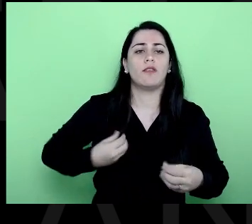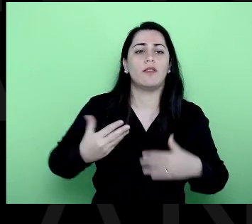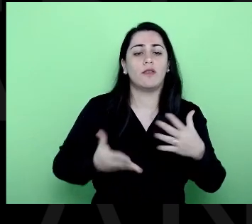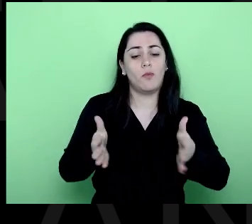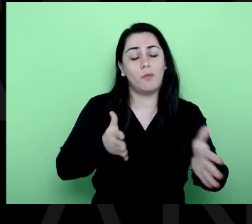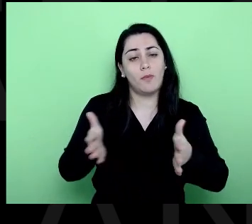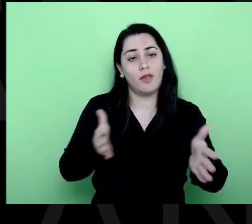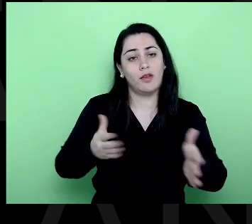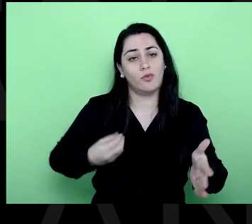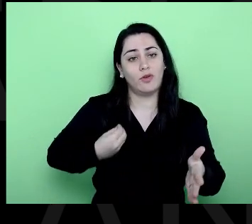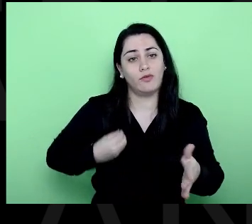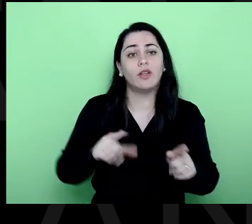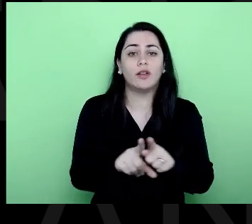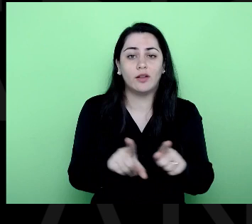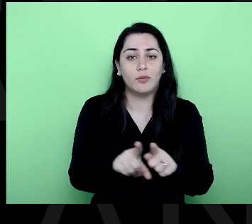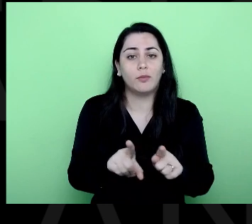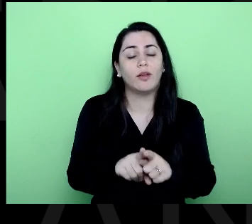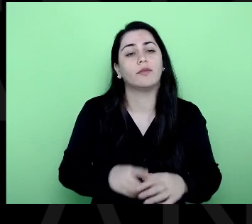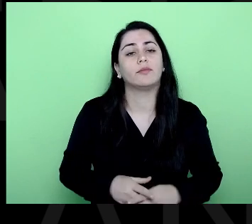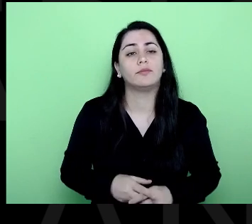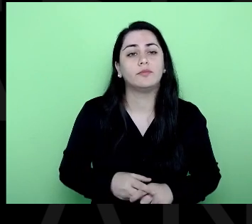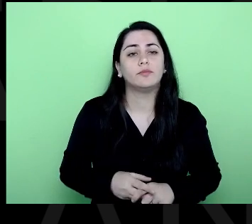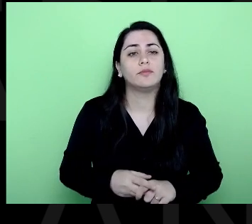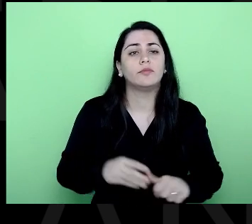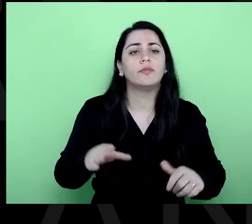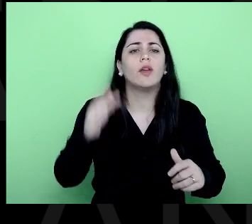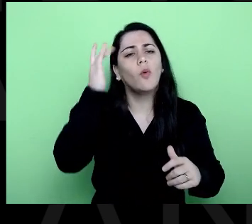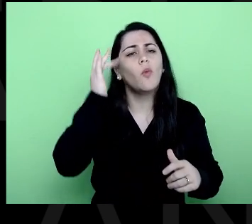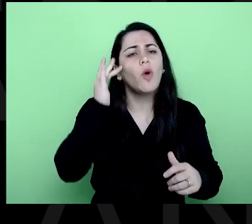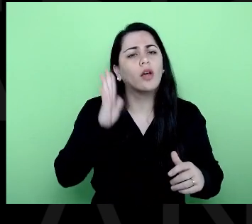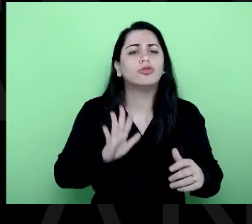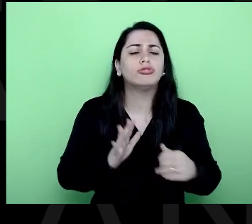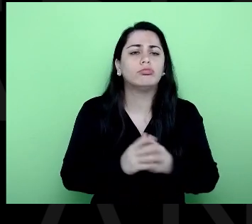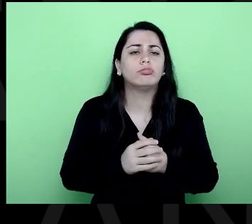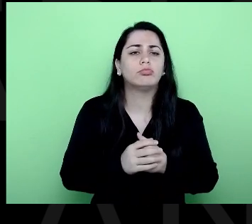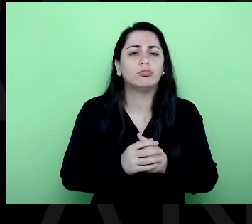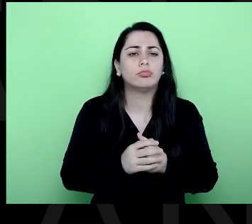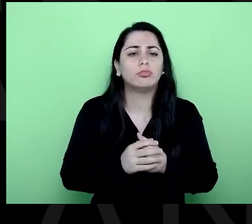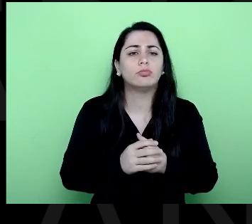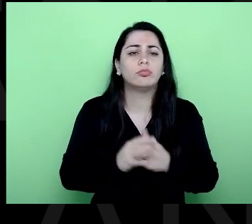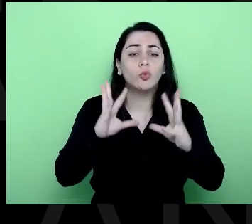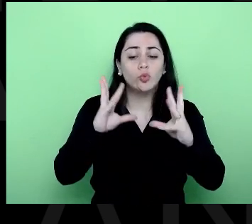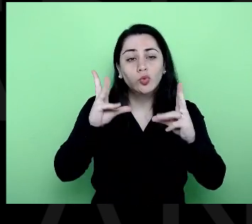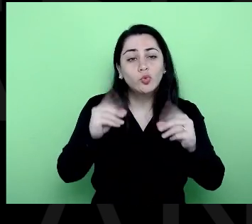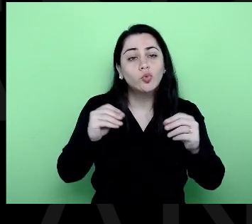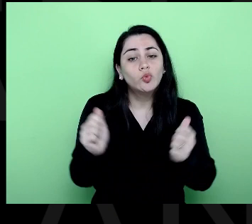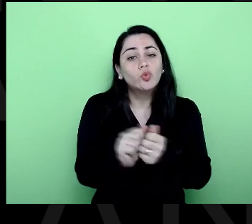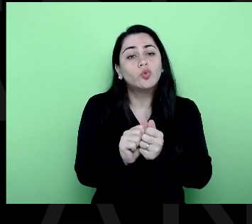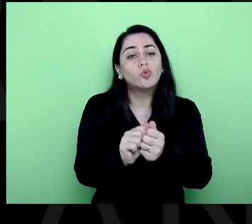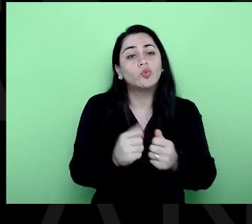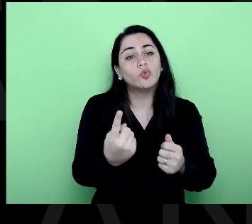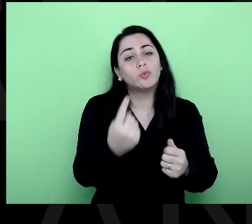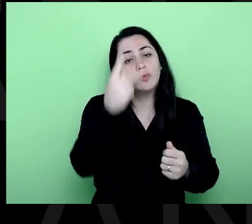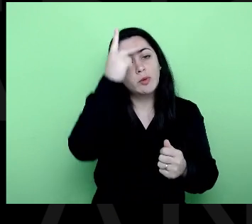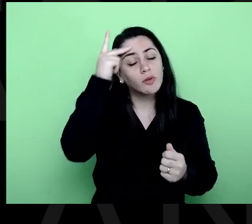que ele vive. Então, acho que é isso. Acho que é essa, quando tudo isso se junta numa pessoa, né?